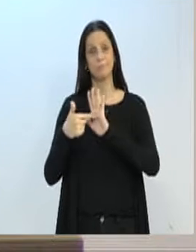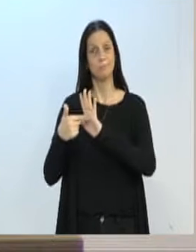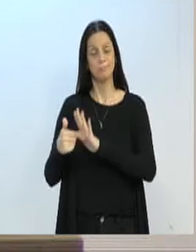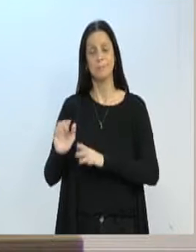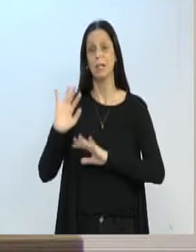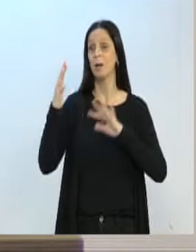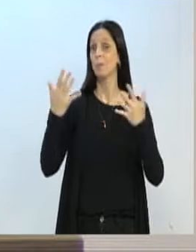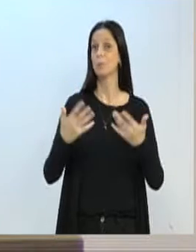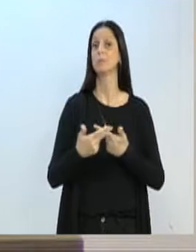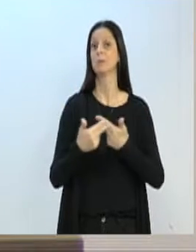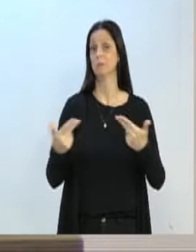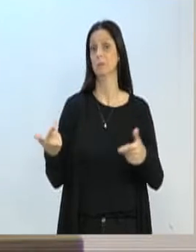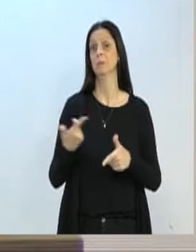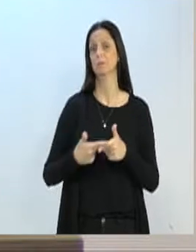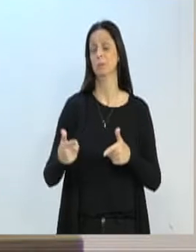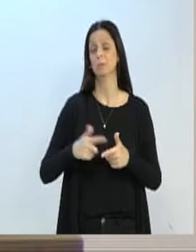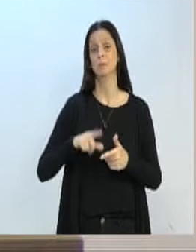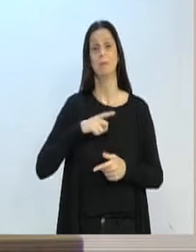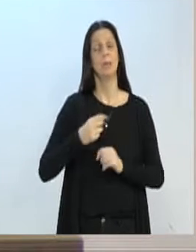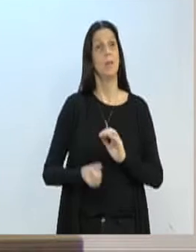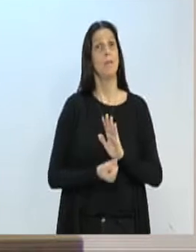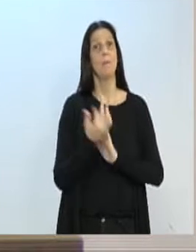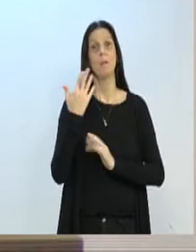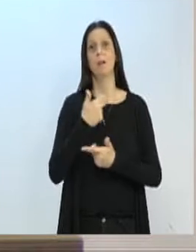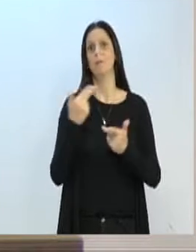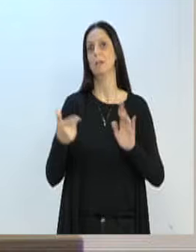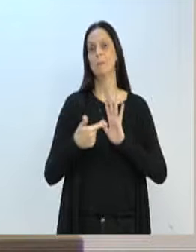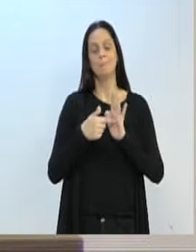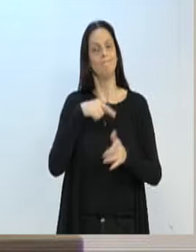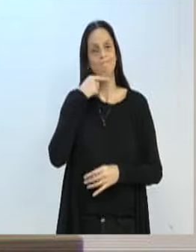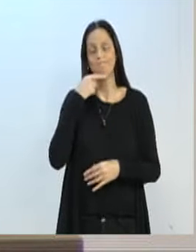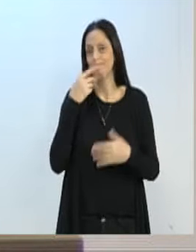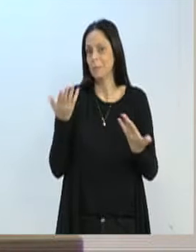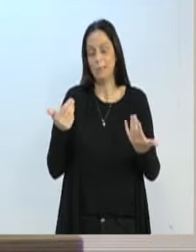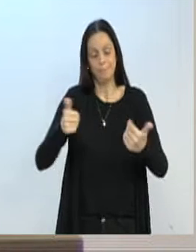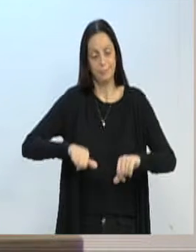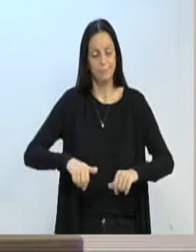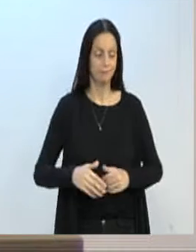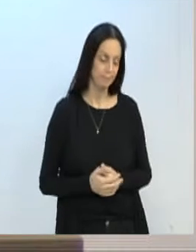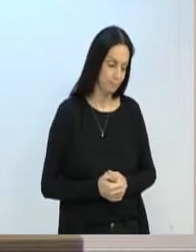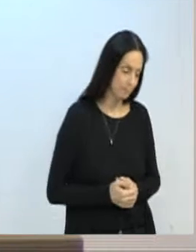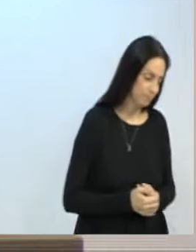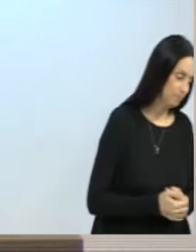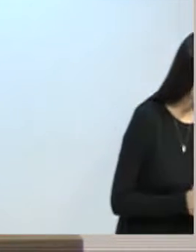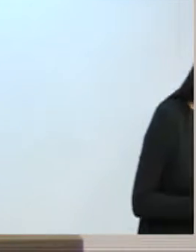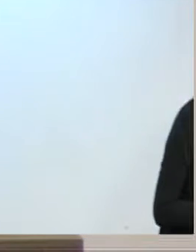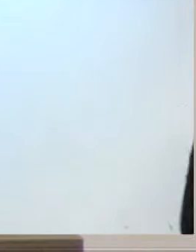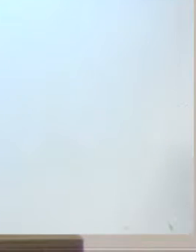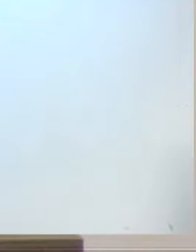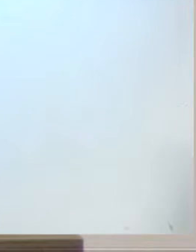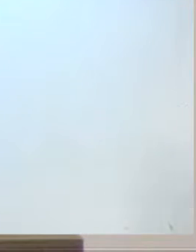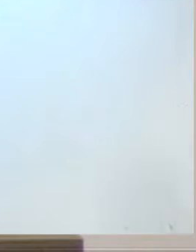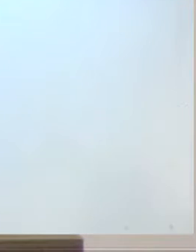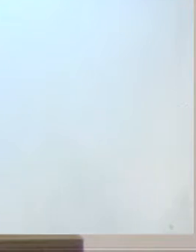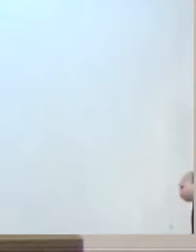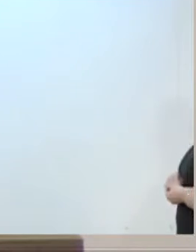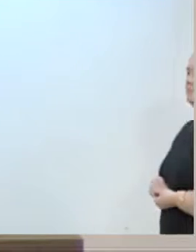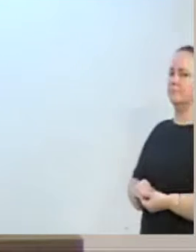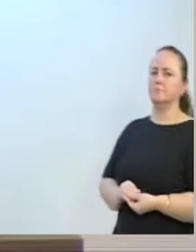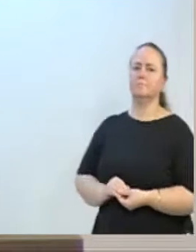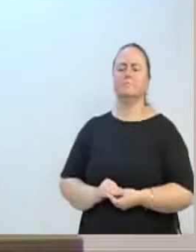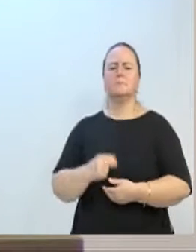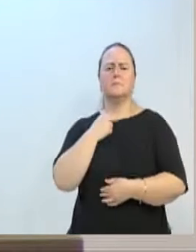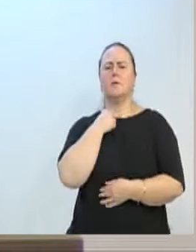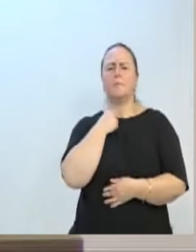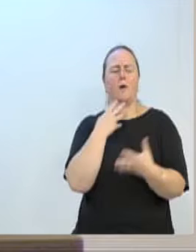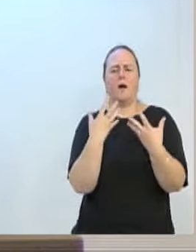episódios. Teriam aí inúmeras manchetes para mostrar aqui, mas não é possível. Não podemos aceitar esse tipo de coisa. A maioria das pessoas, quero crer, do sul do nosso